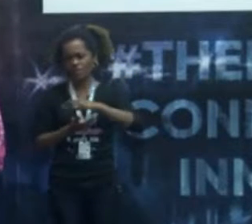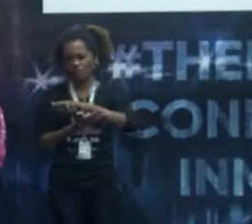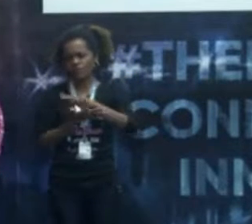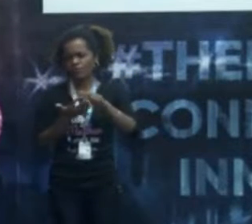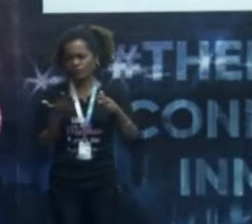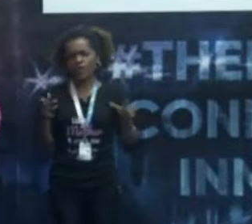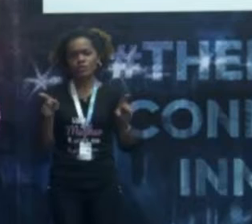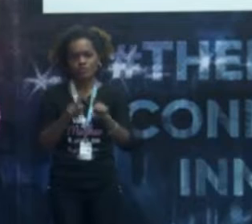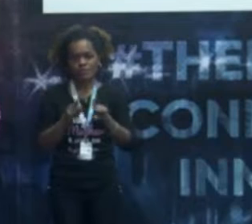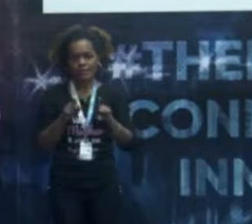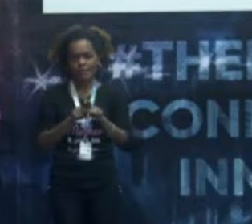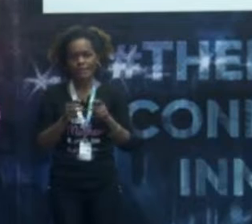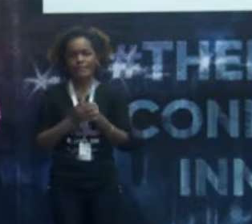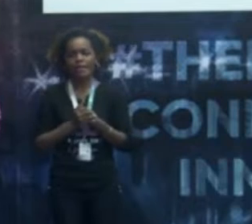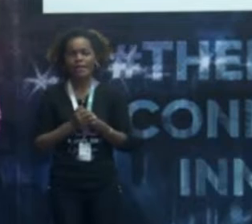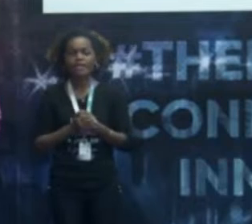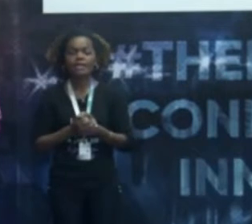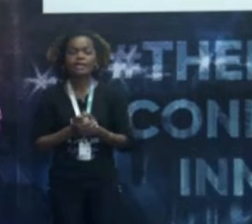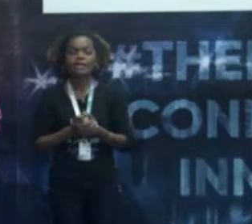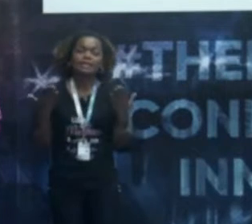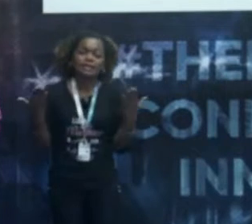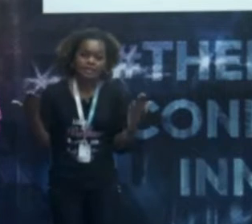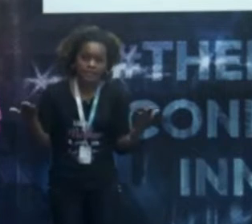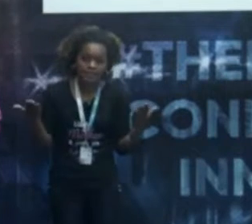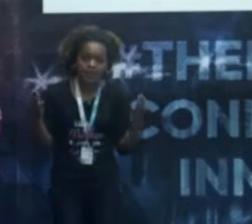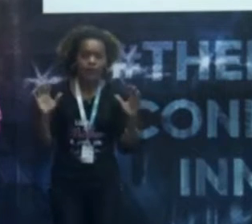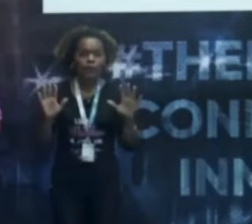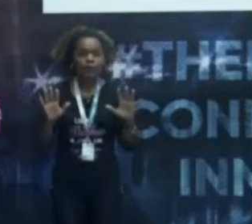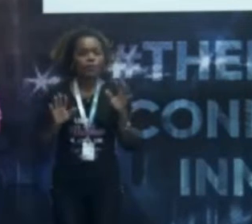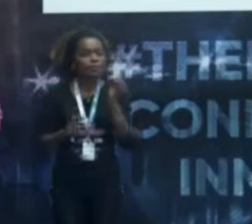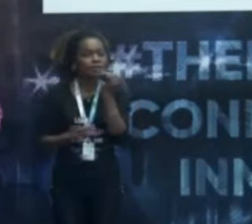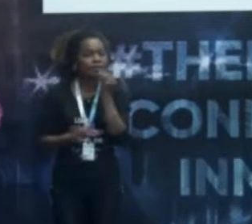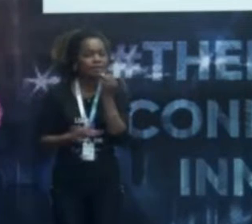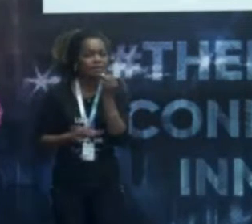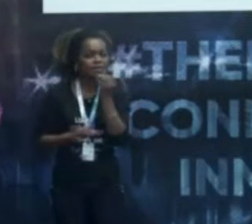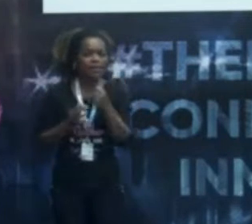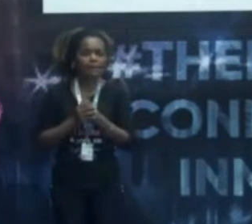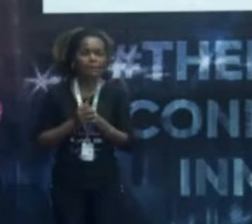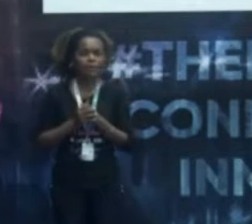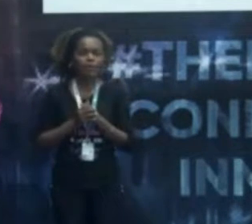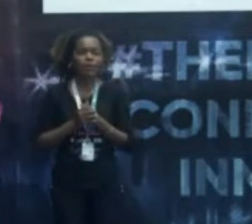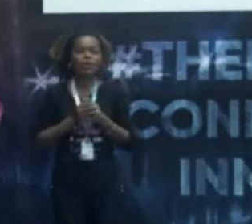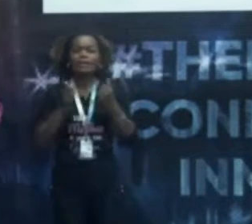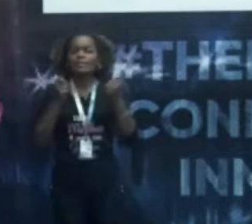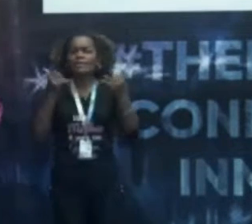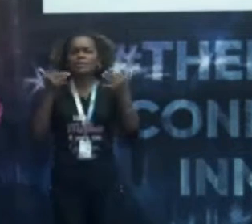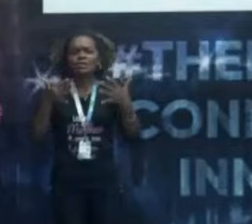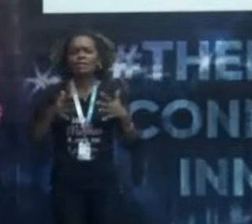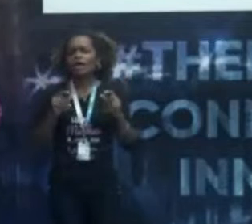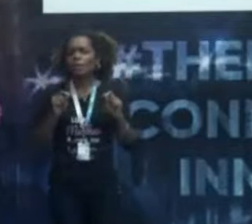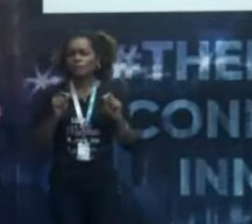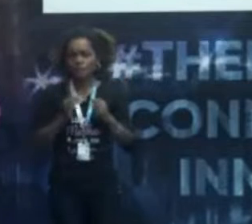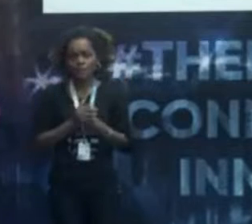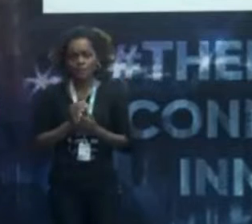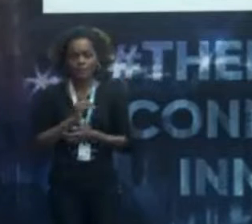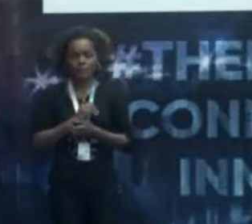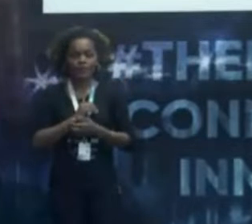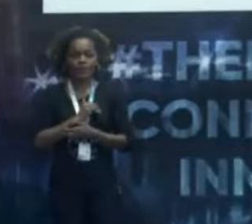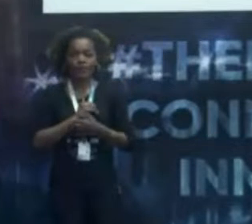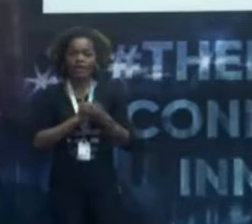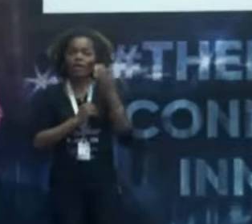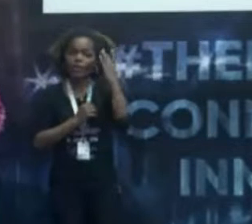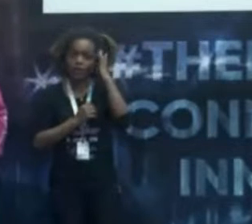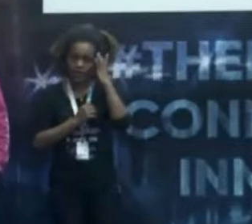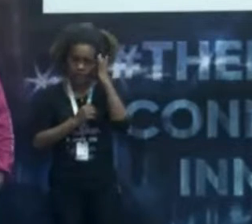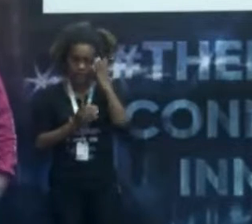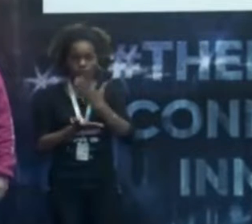abordagens. Então, para não me ater a uma coisa só, eu vou dizer um pouco do que é para mim, né? Que eu acho que é um mix de tudo